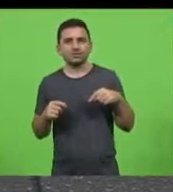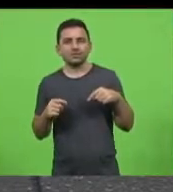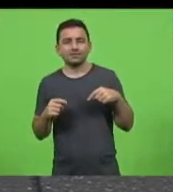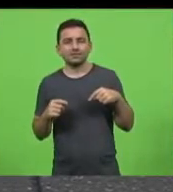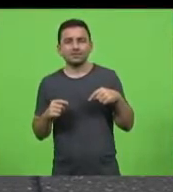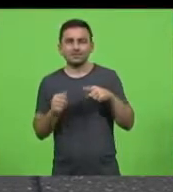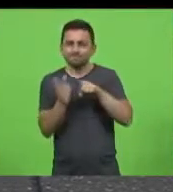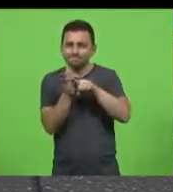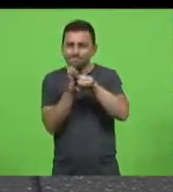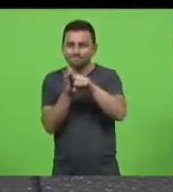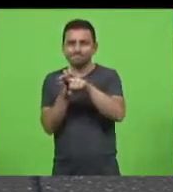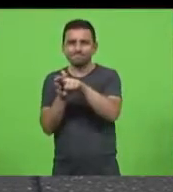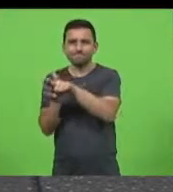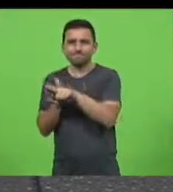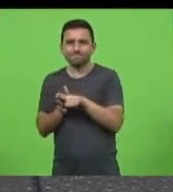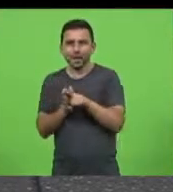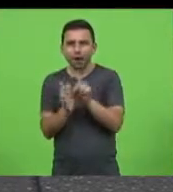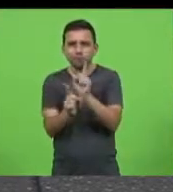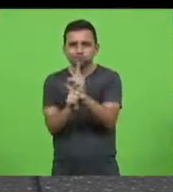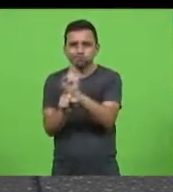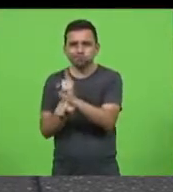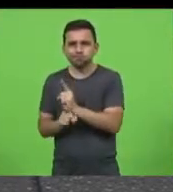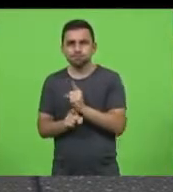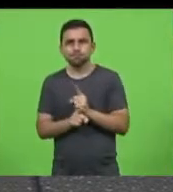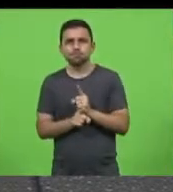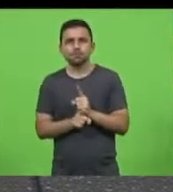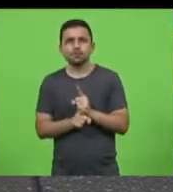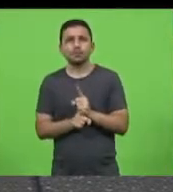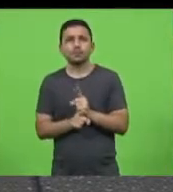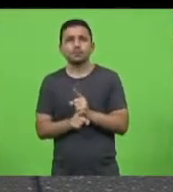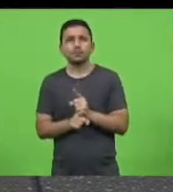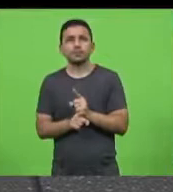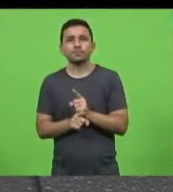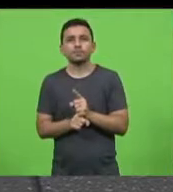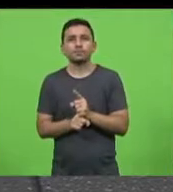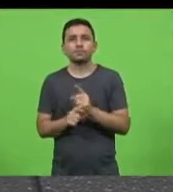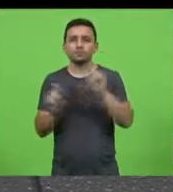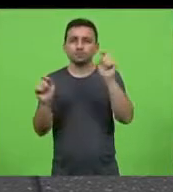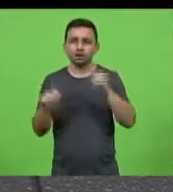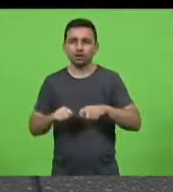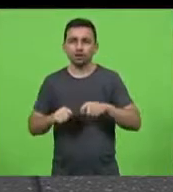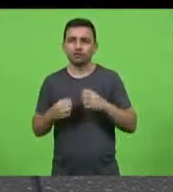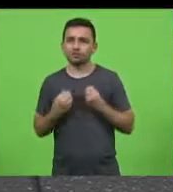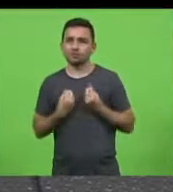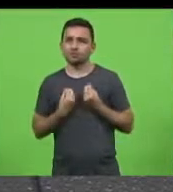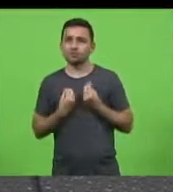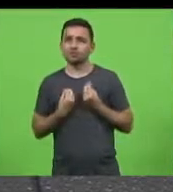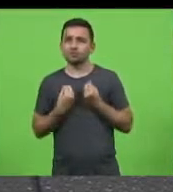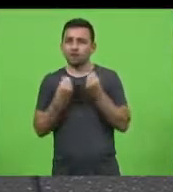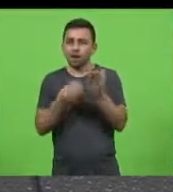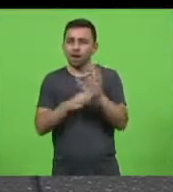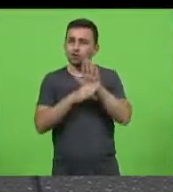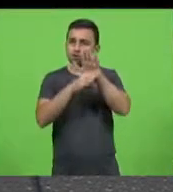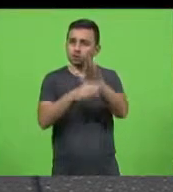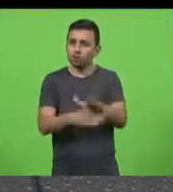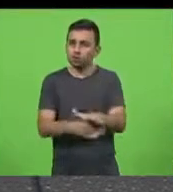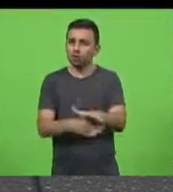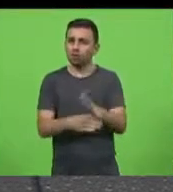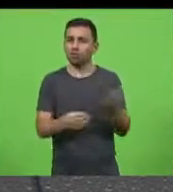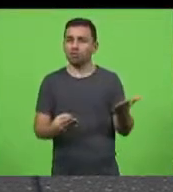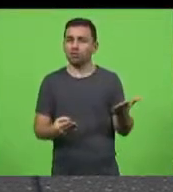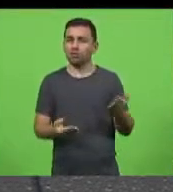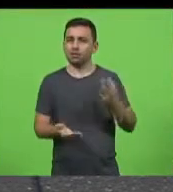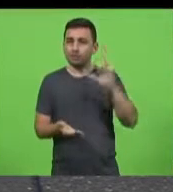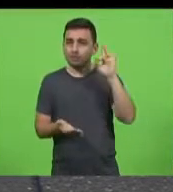aferir se, eventualmente, possamos oferecer alguma contribuição, se